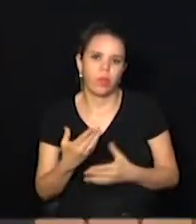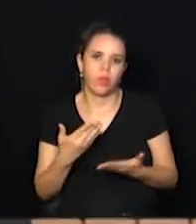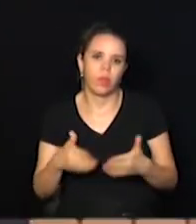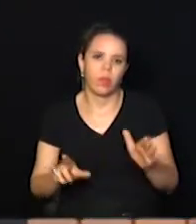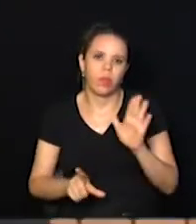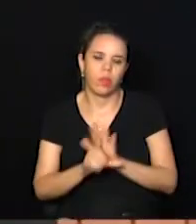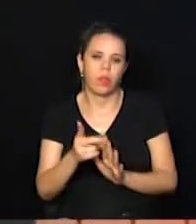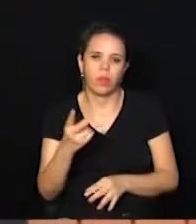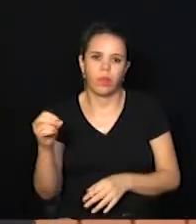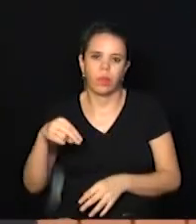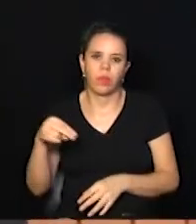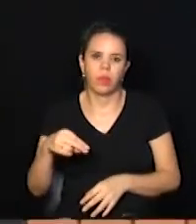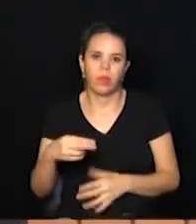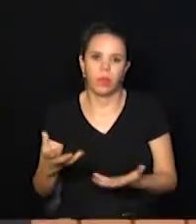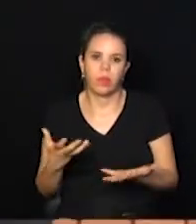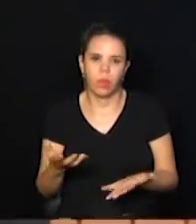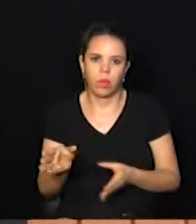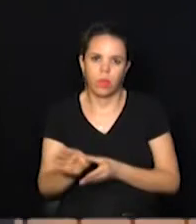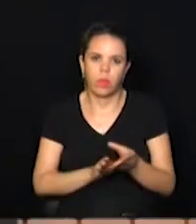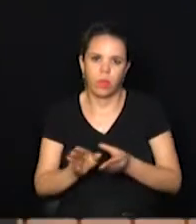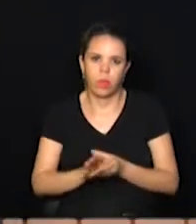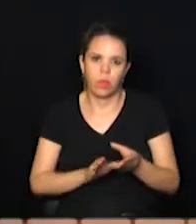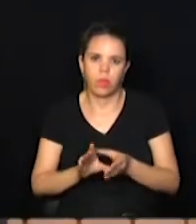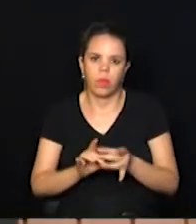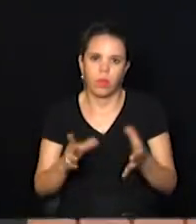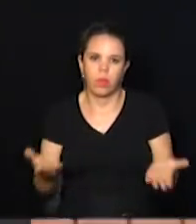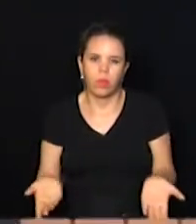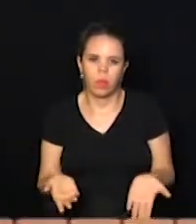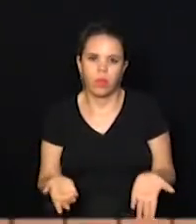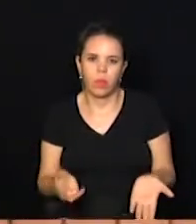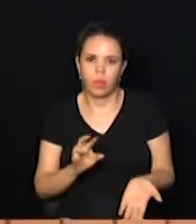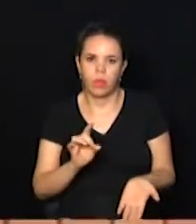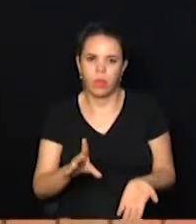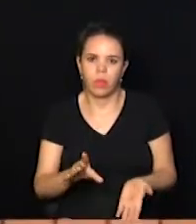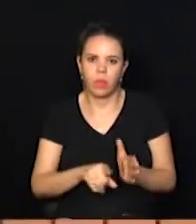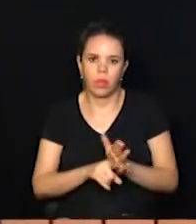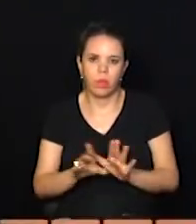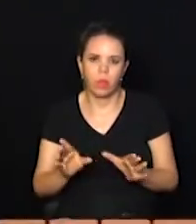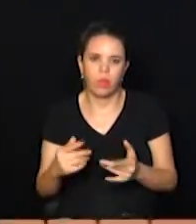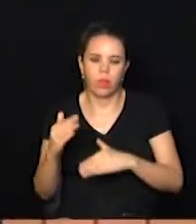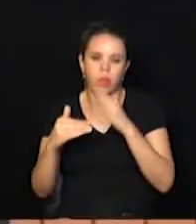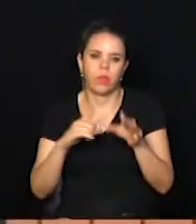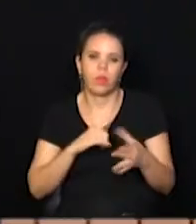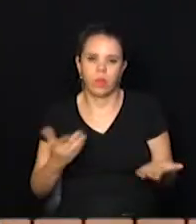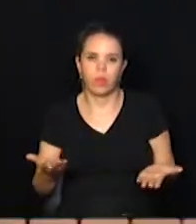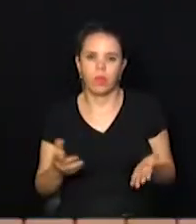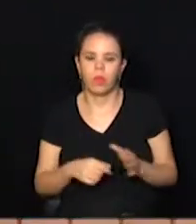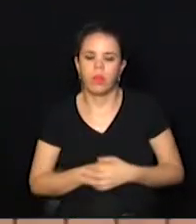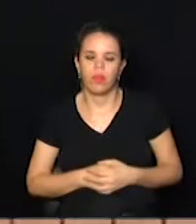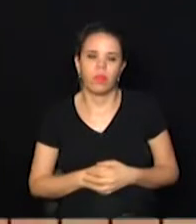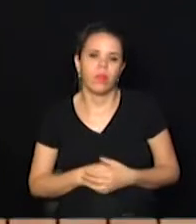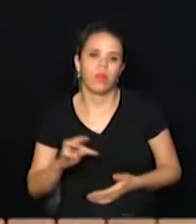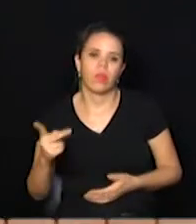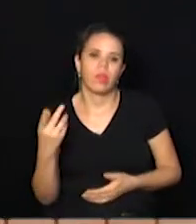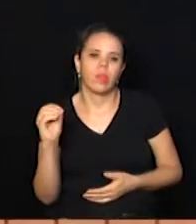20 de novembro, ele queria conselhos deliberativos e não só consultivos, como a gente tem hoje.